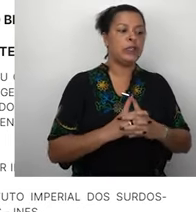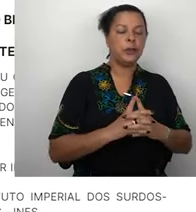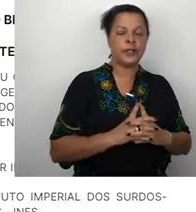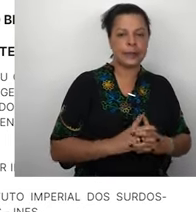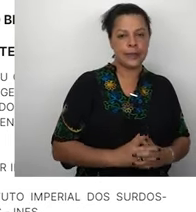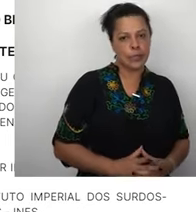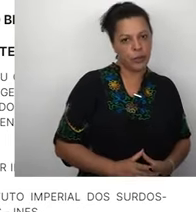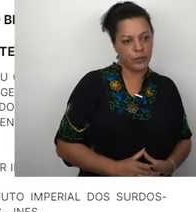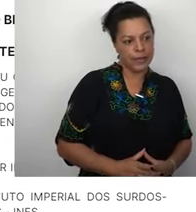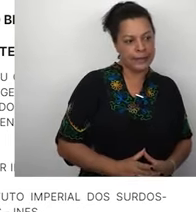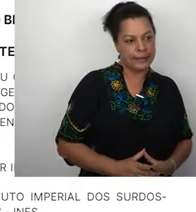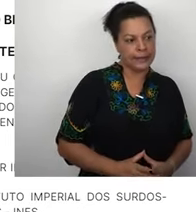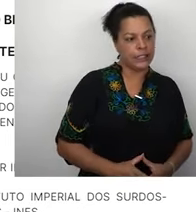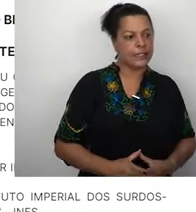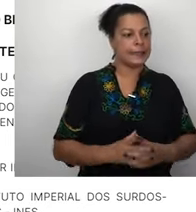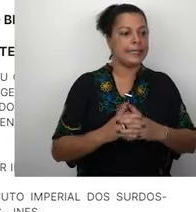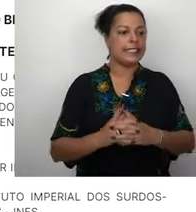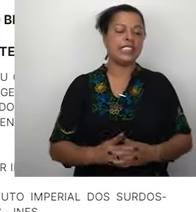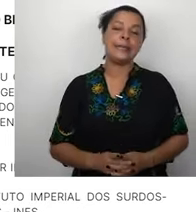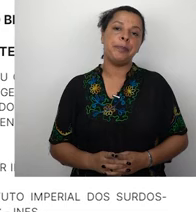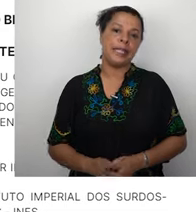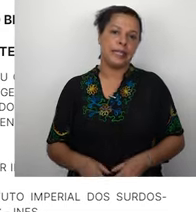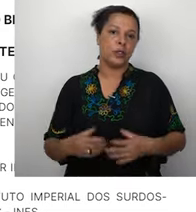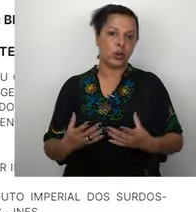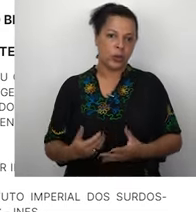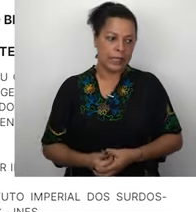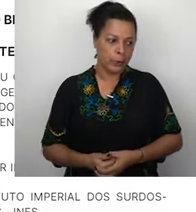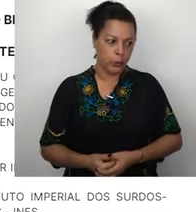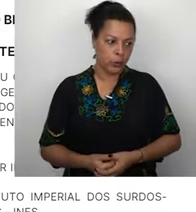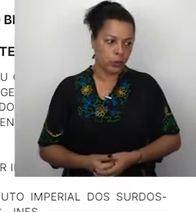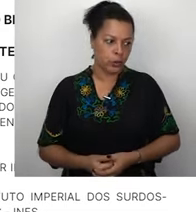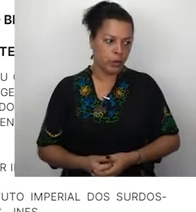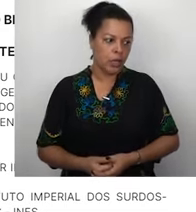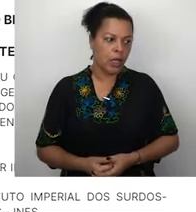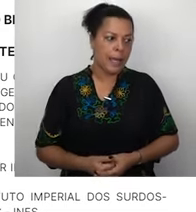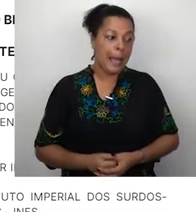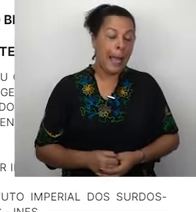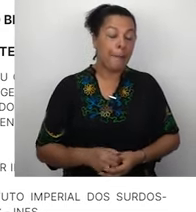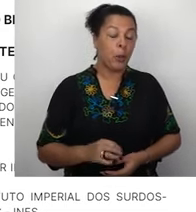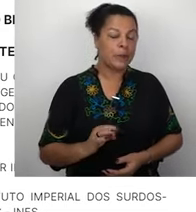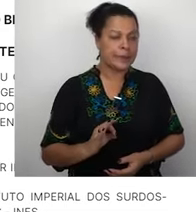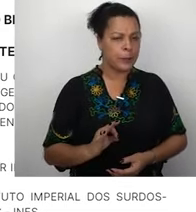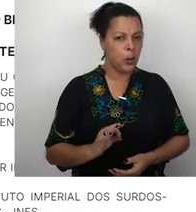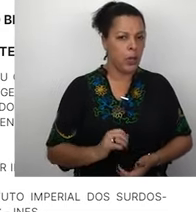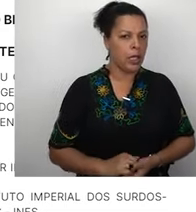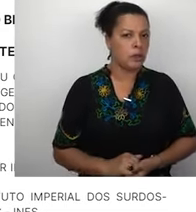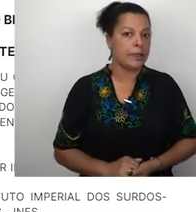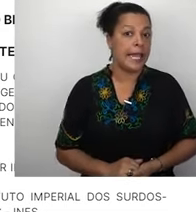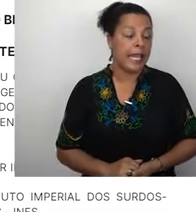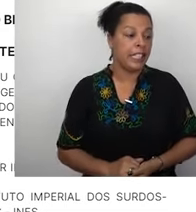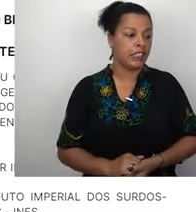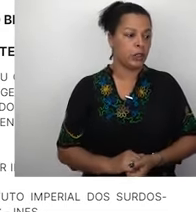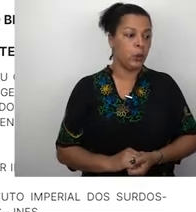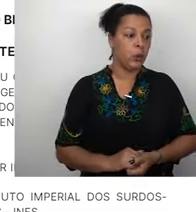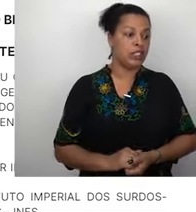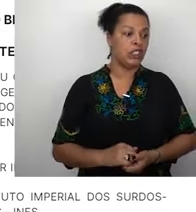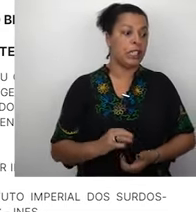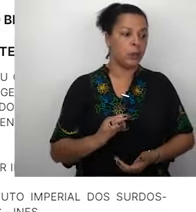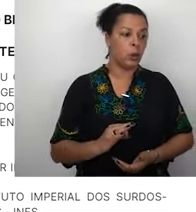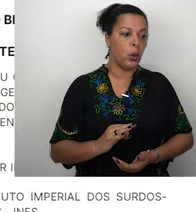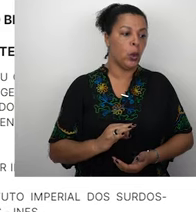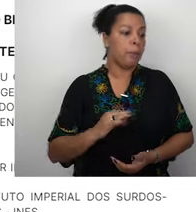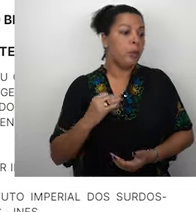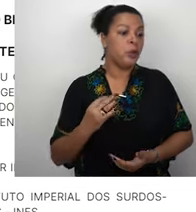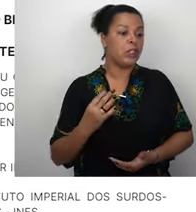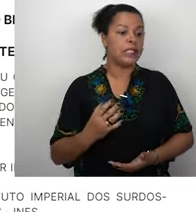ano. Tinha oficinas profissionalizantes e as disciplinas dos conteúdos. Após 5 anos, Ernest